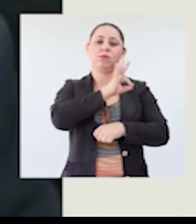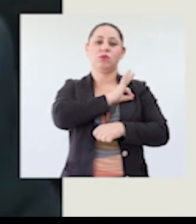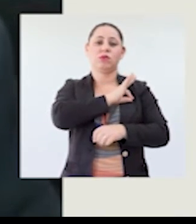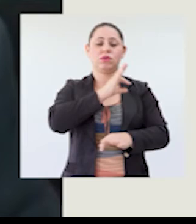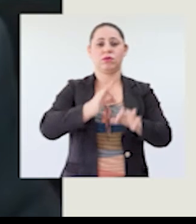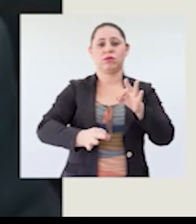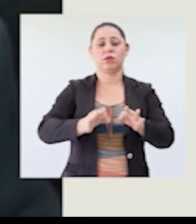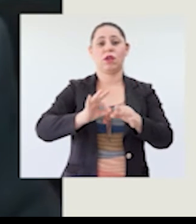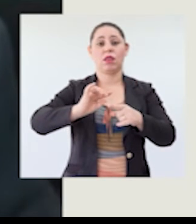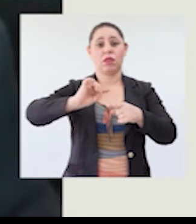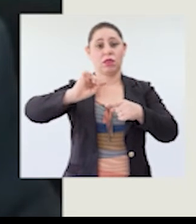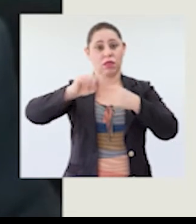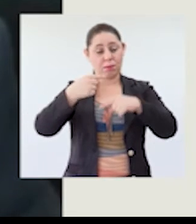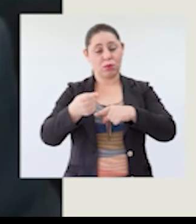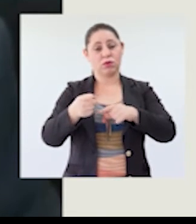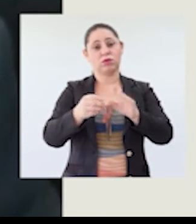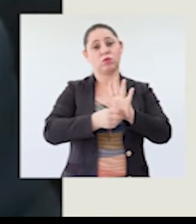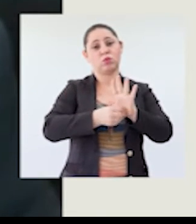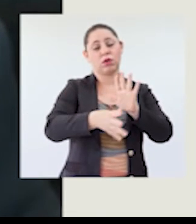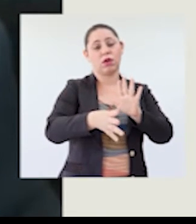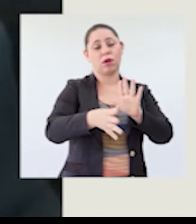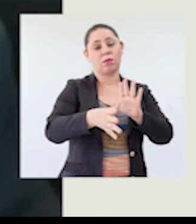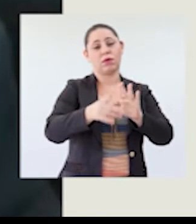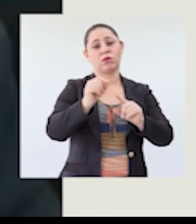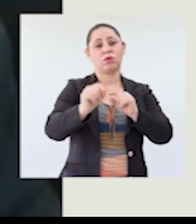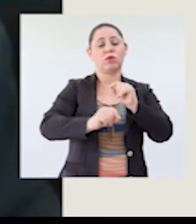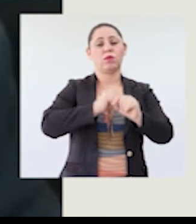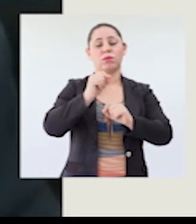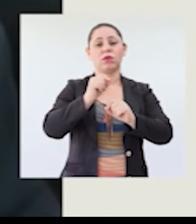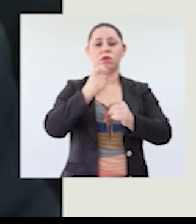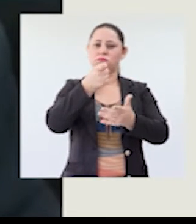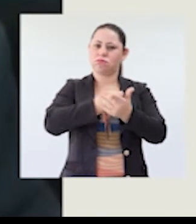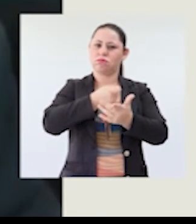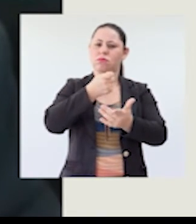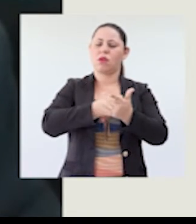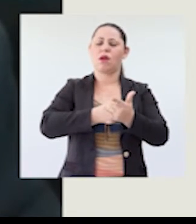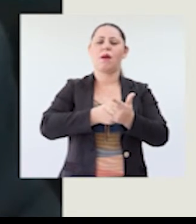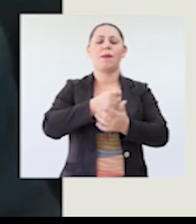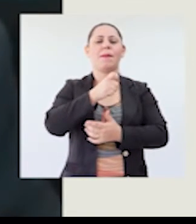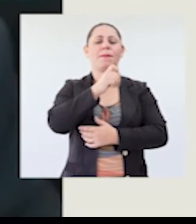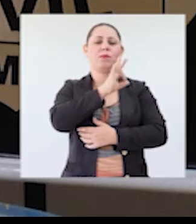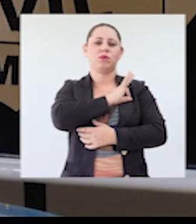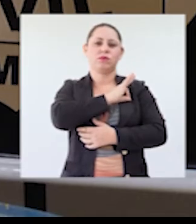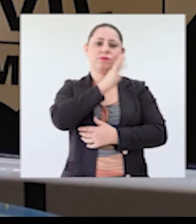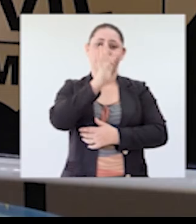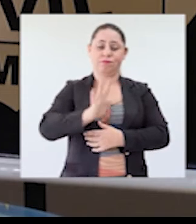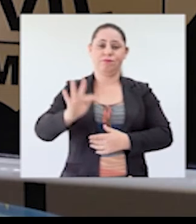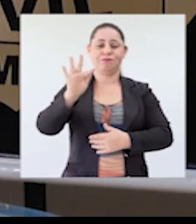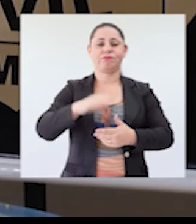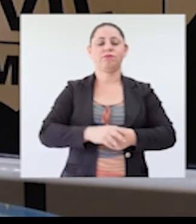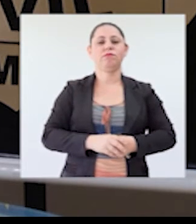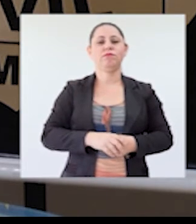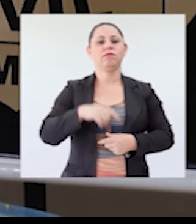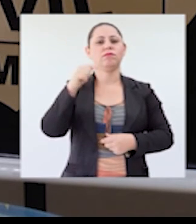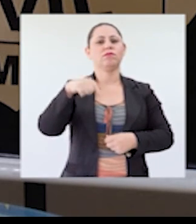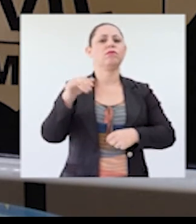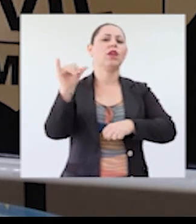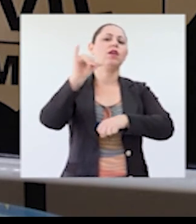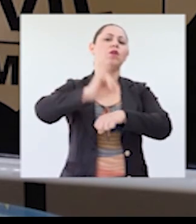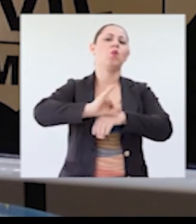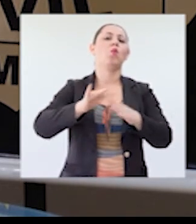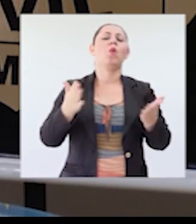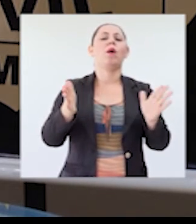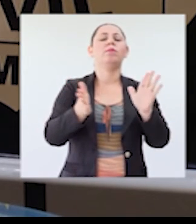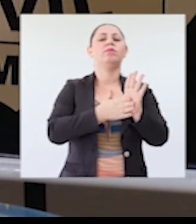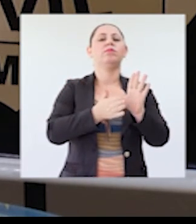judiciária e, posteriormente, um encaminhamento para prosseguimento das diligências por parte da Polícia Federal. E, doutor, na capital, qual